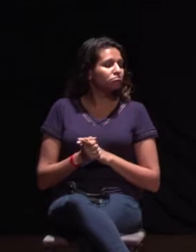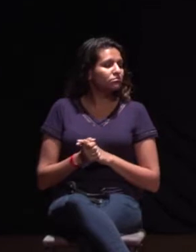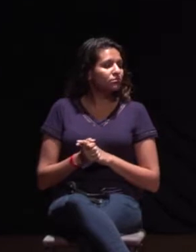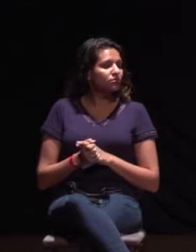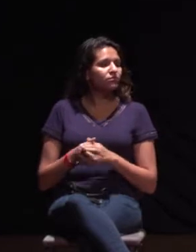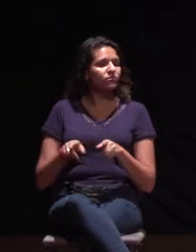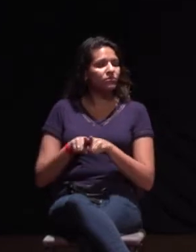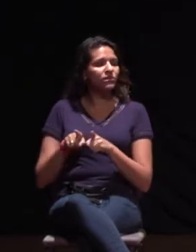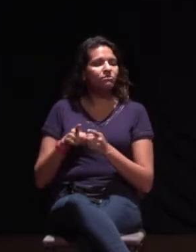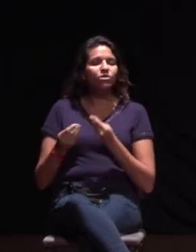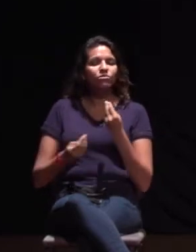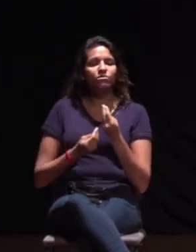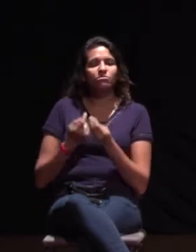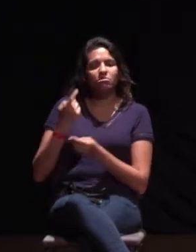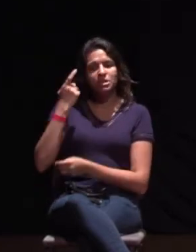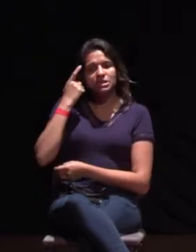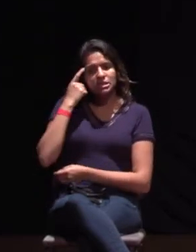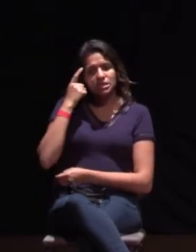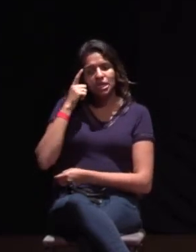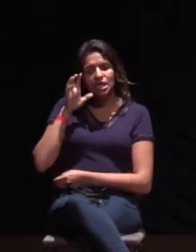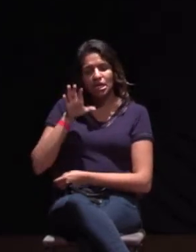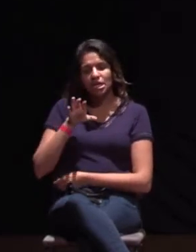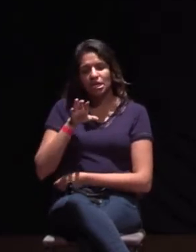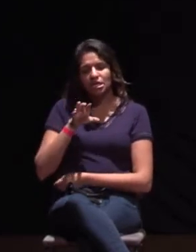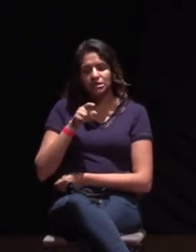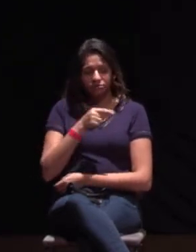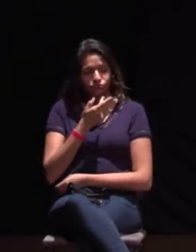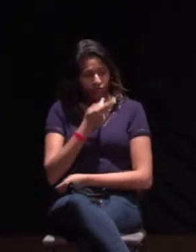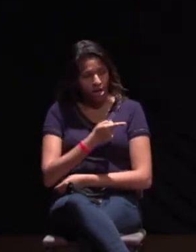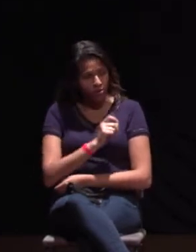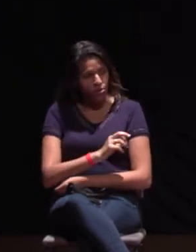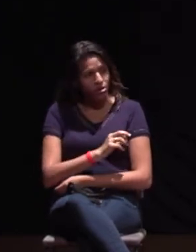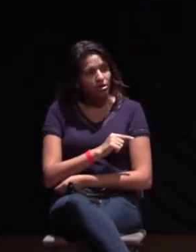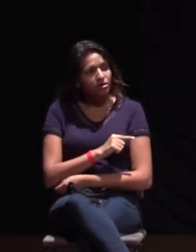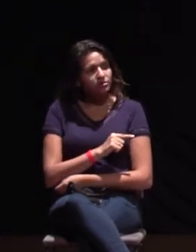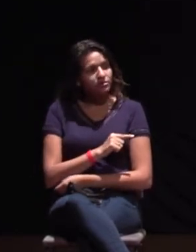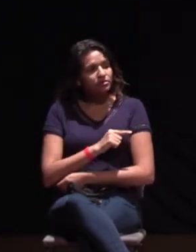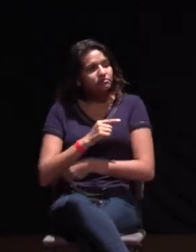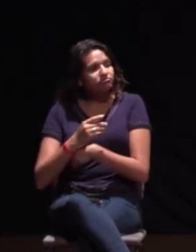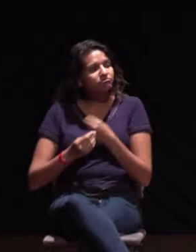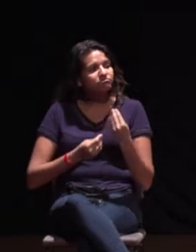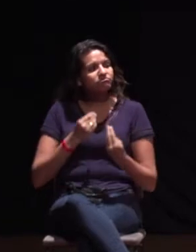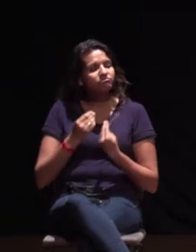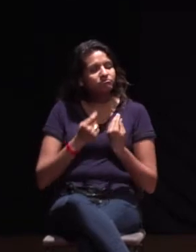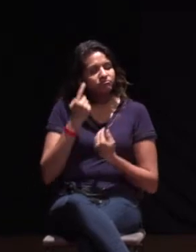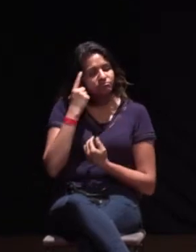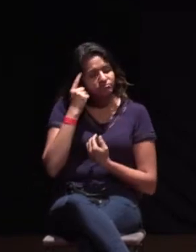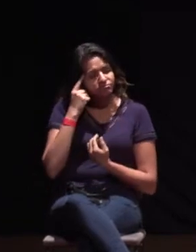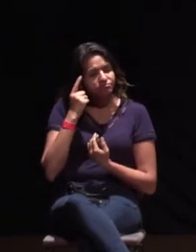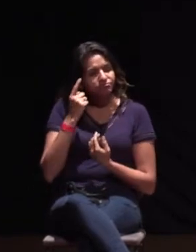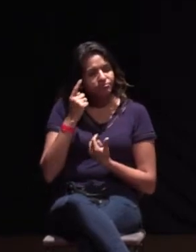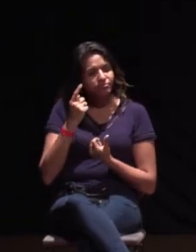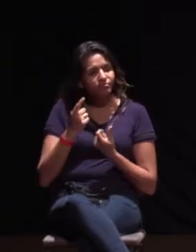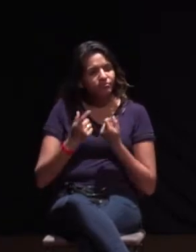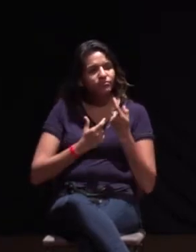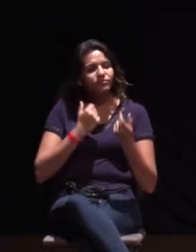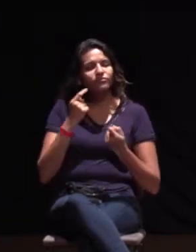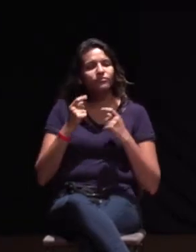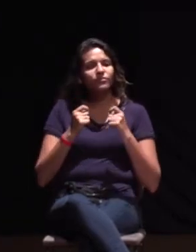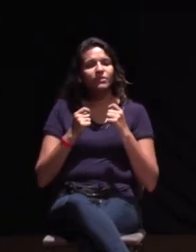essa questão e isso que você está colocando, com algumas questões que vieram do